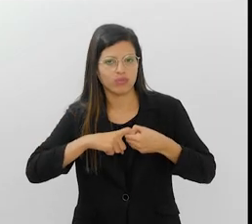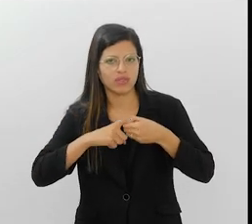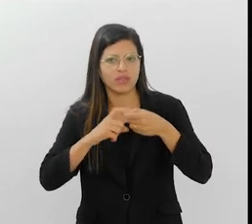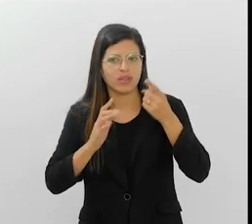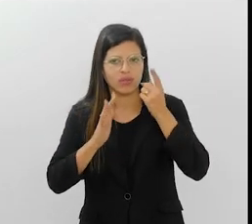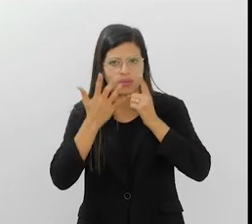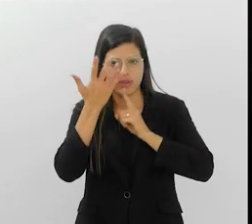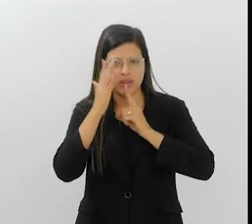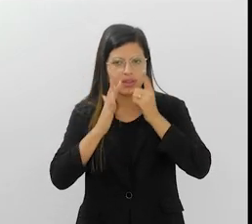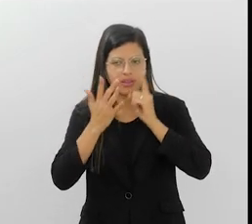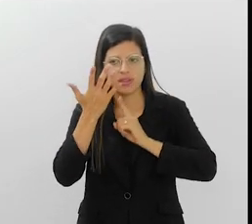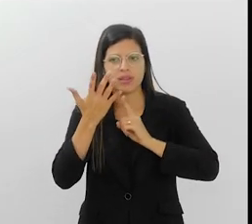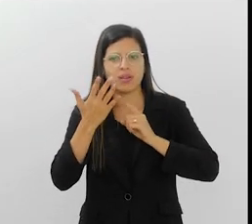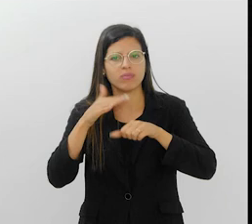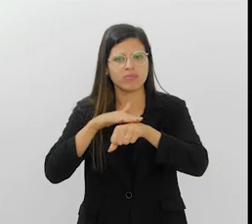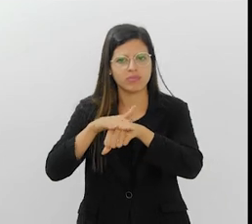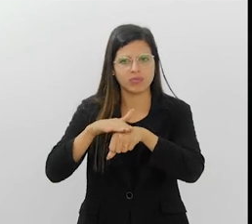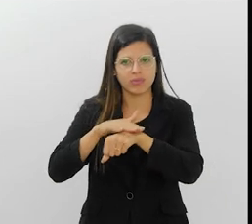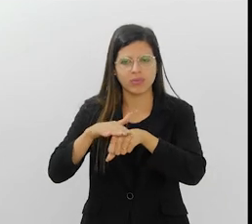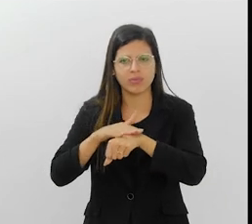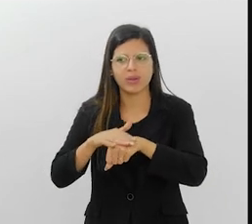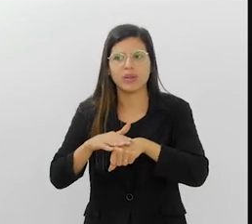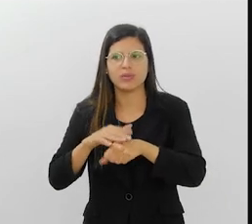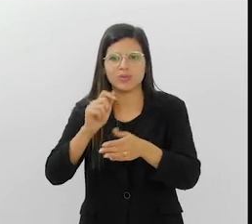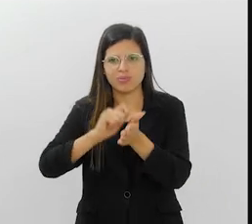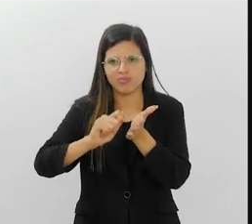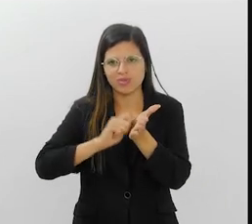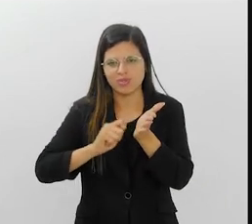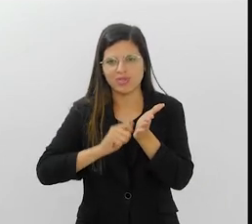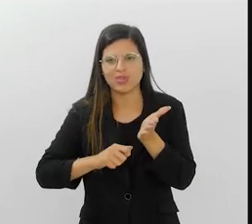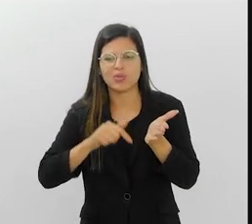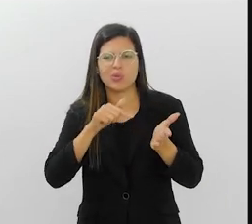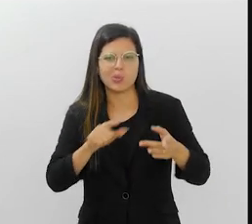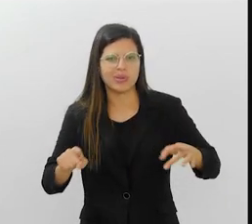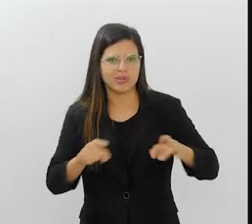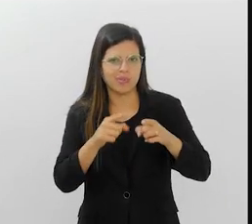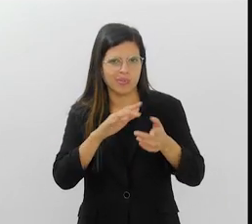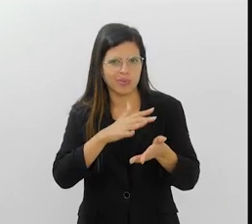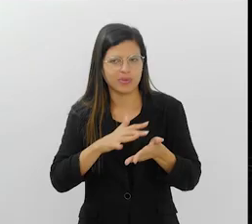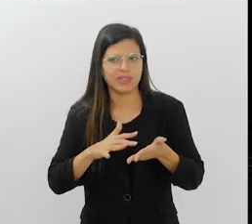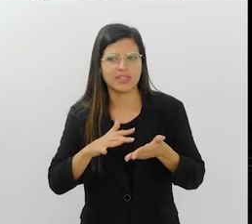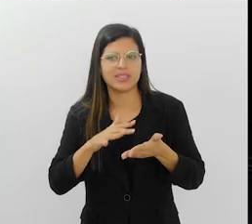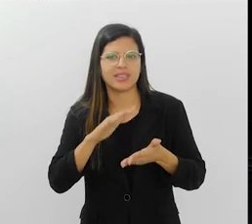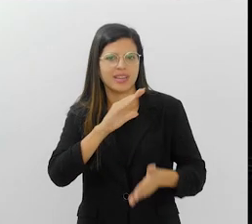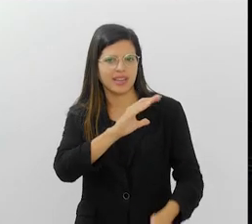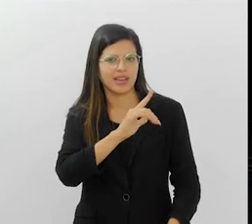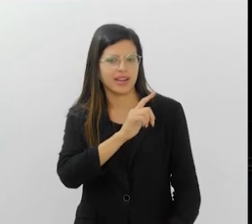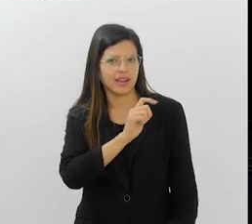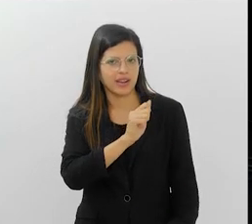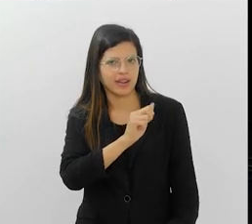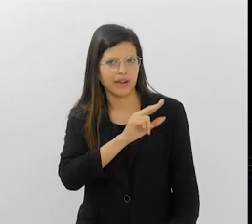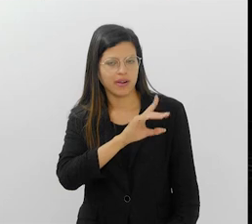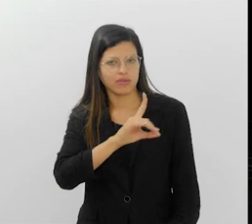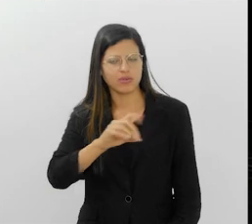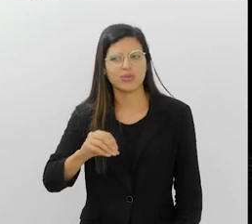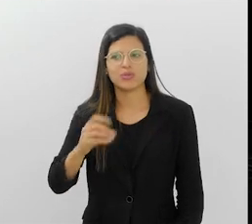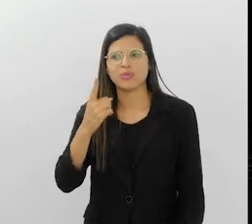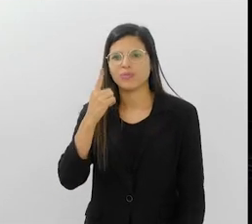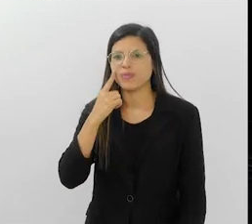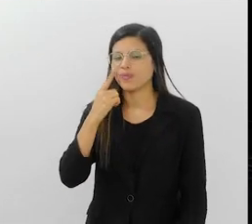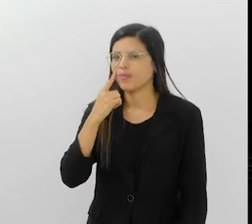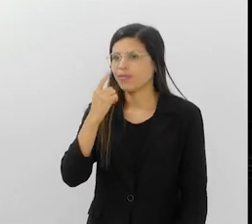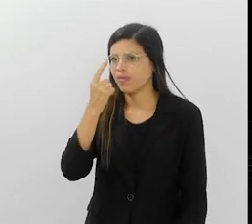Voltamos com Quintas com Quintais e eu sigo conversando com o compositor Cláudio Russo. Cláudio, vamos ver umas fotos